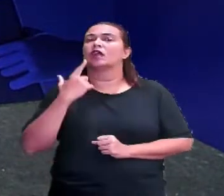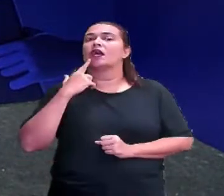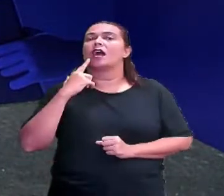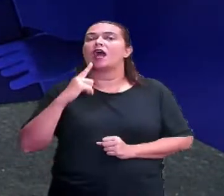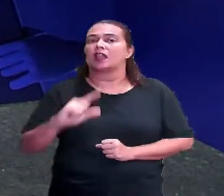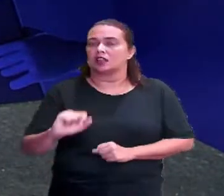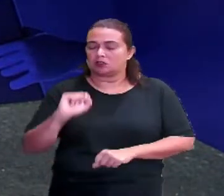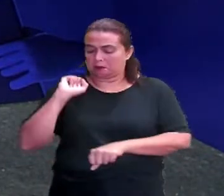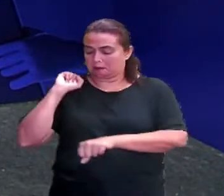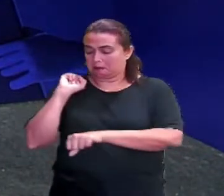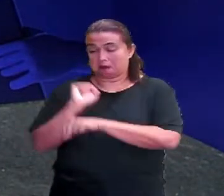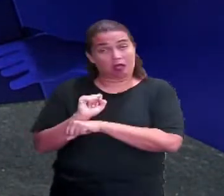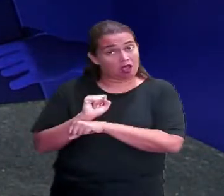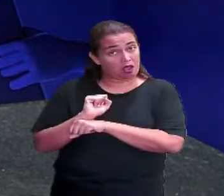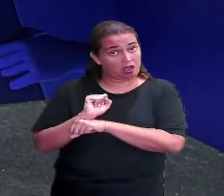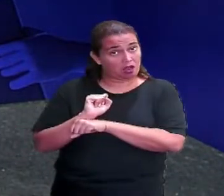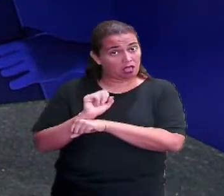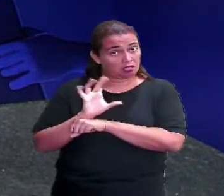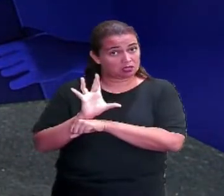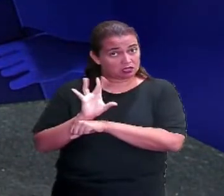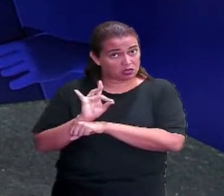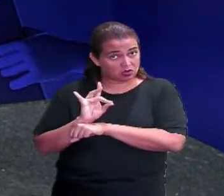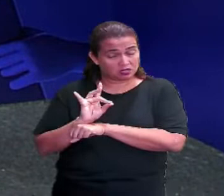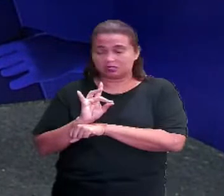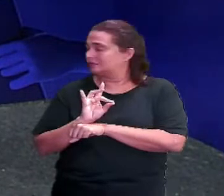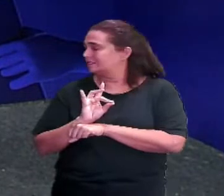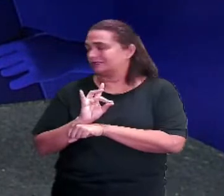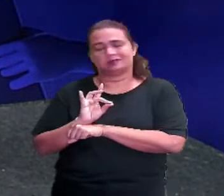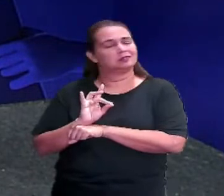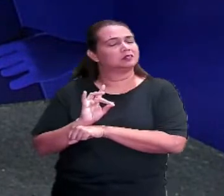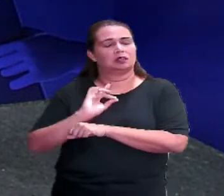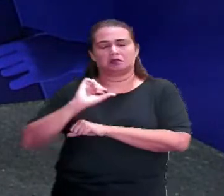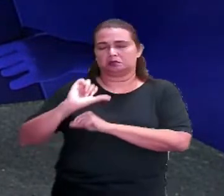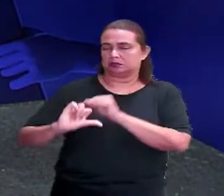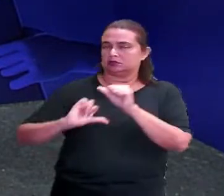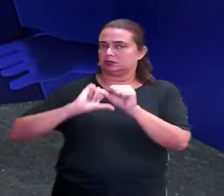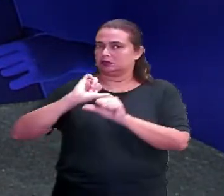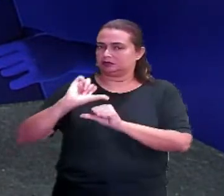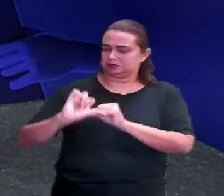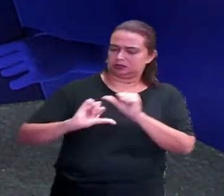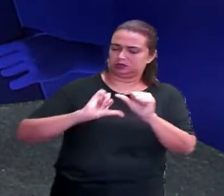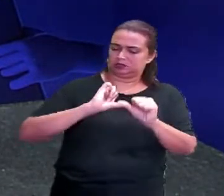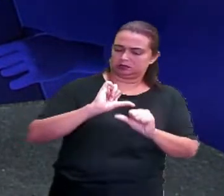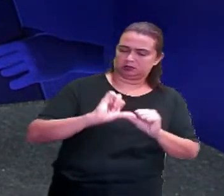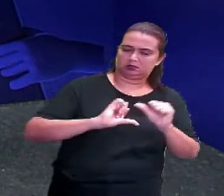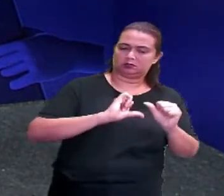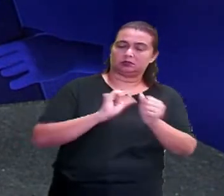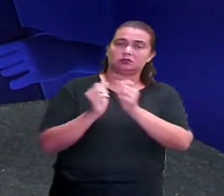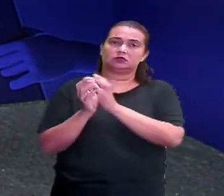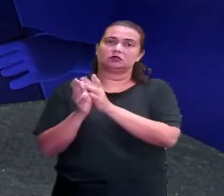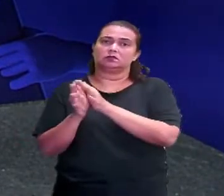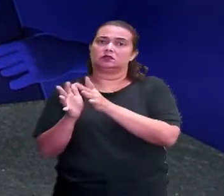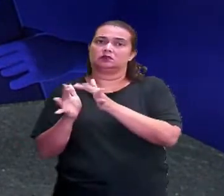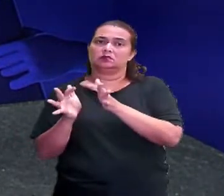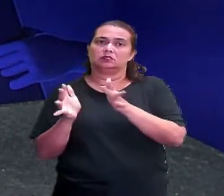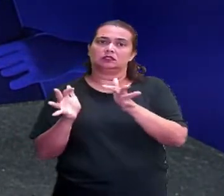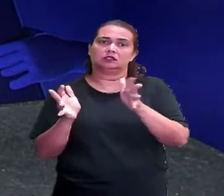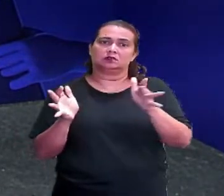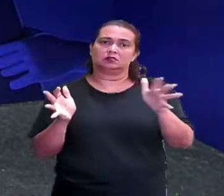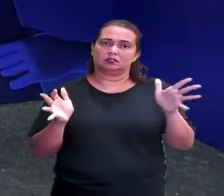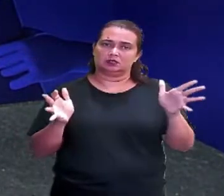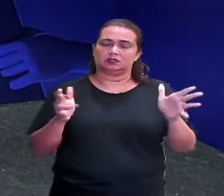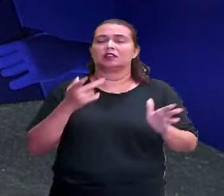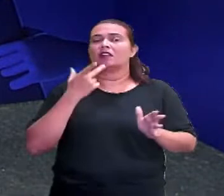são estáticas, fixas, imutáveis. Elas se alteram com o passar do tempo e com o uso. Muda a forma